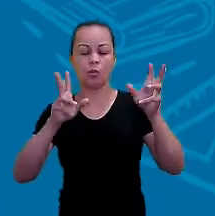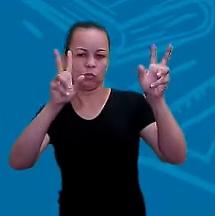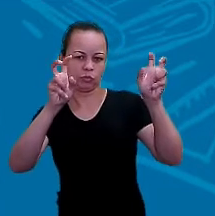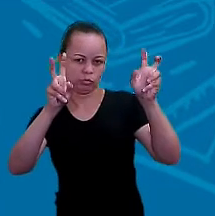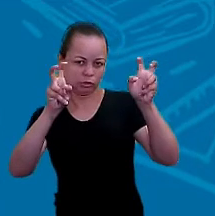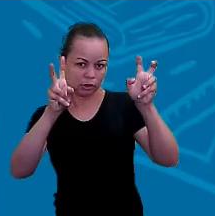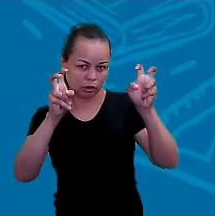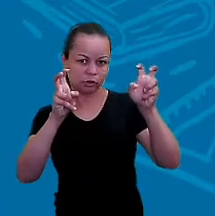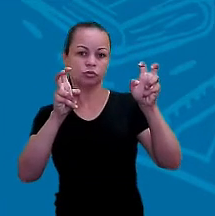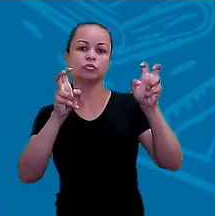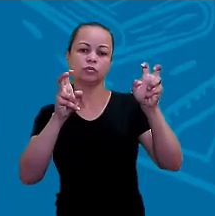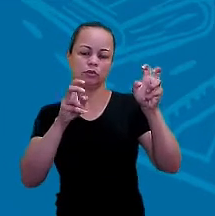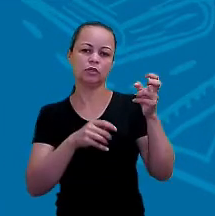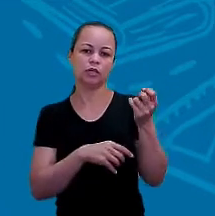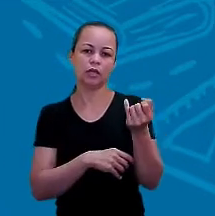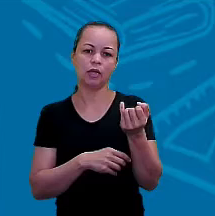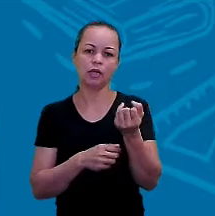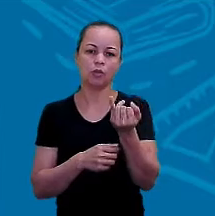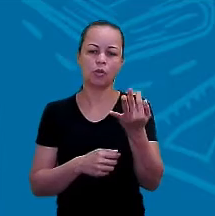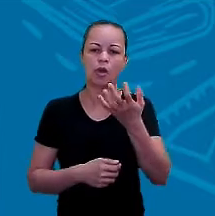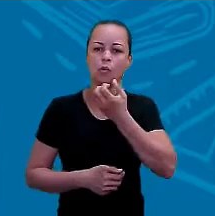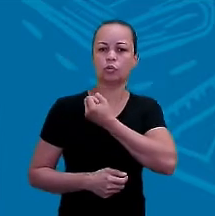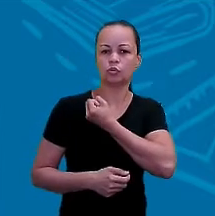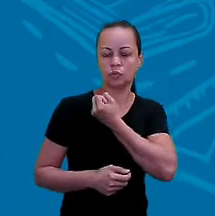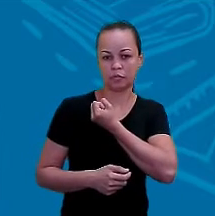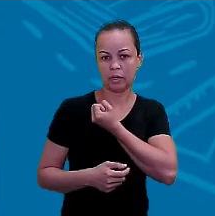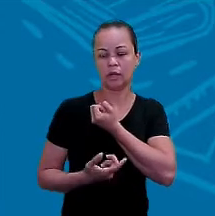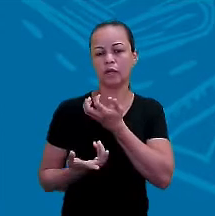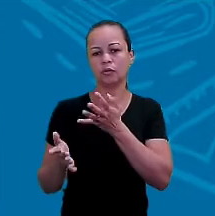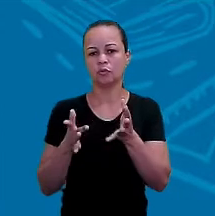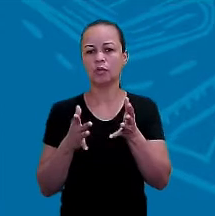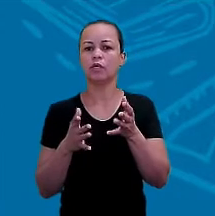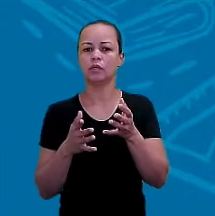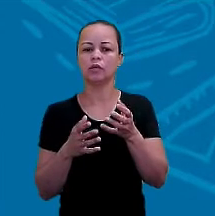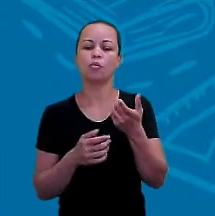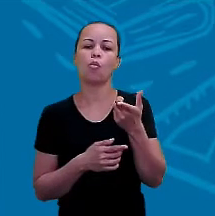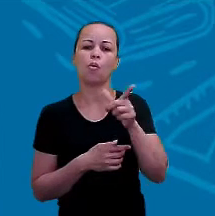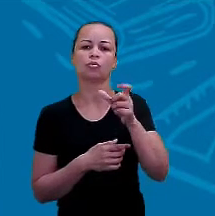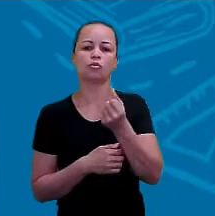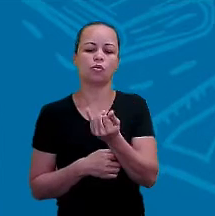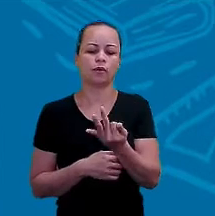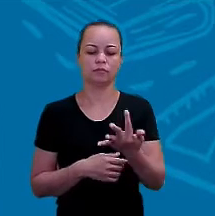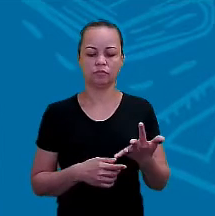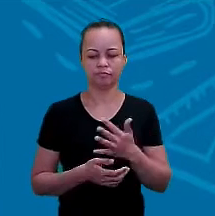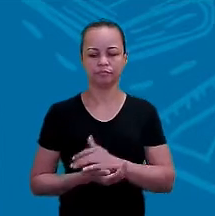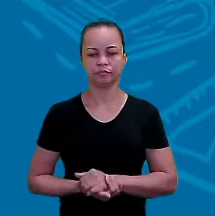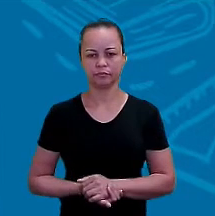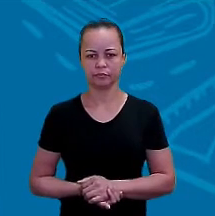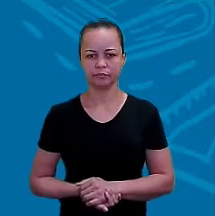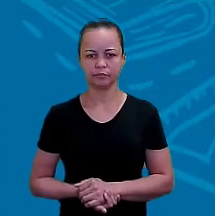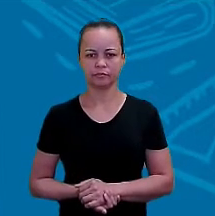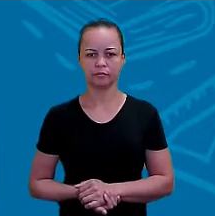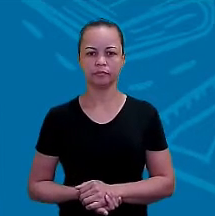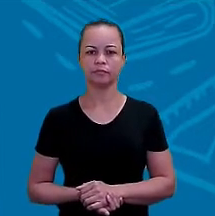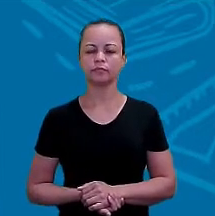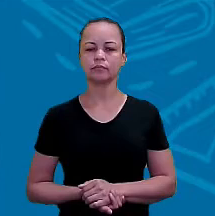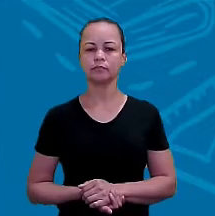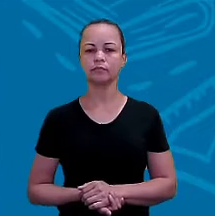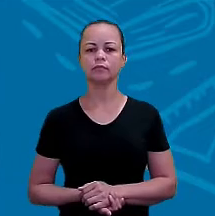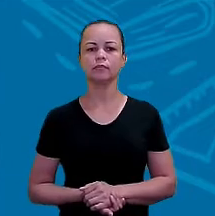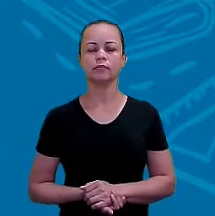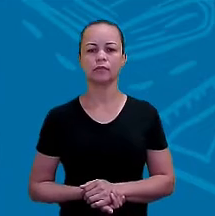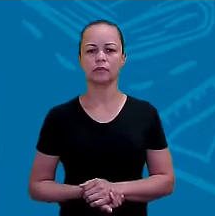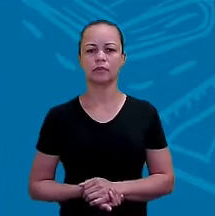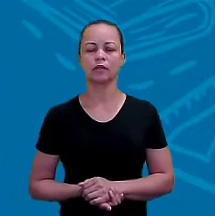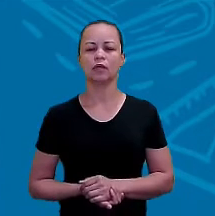são as informações quantitativas, e os outros dados qualitativos, tá bom? Mas como é que a